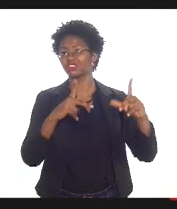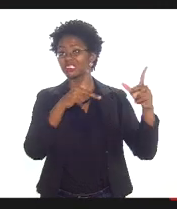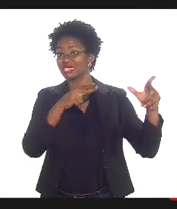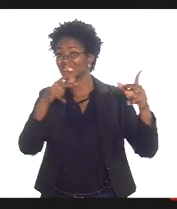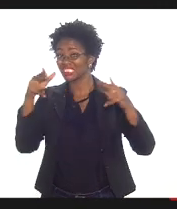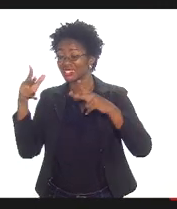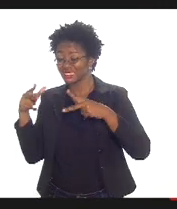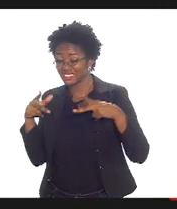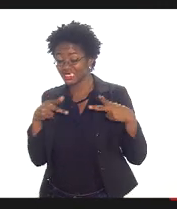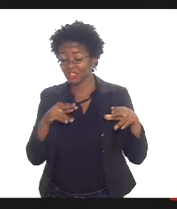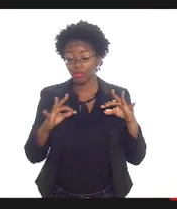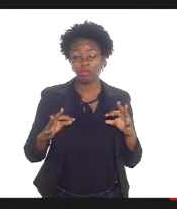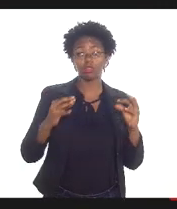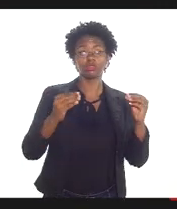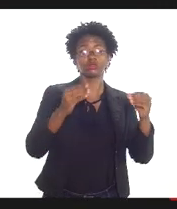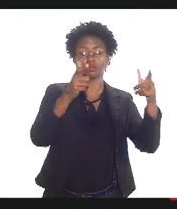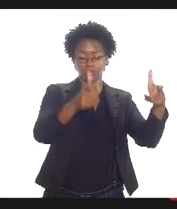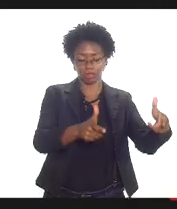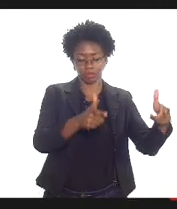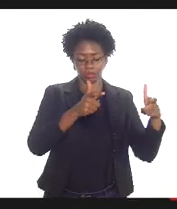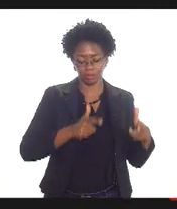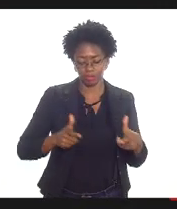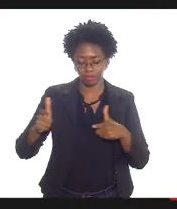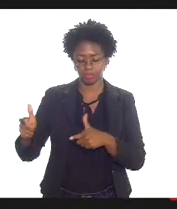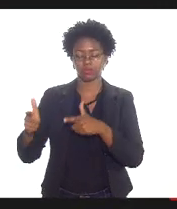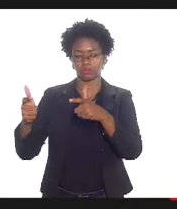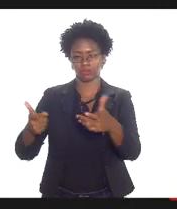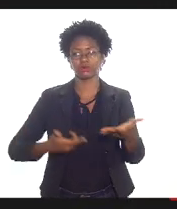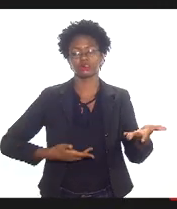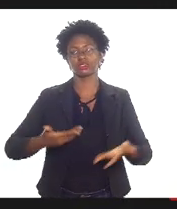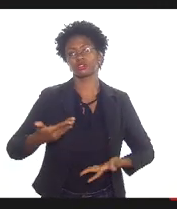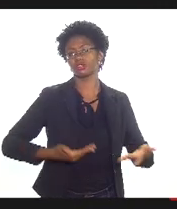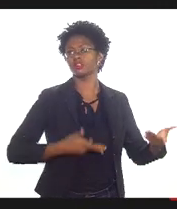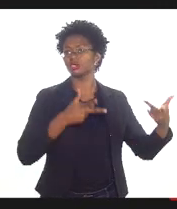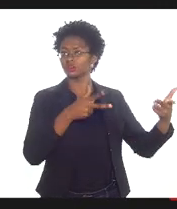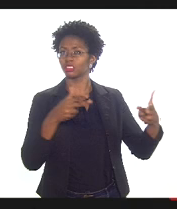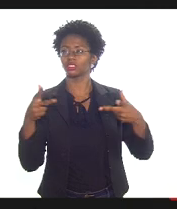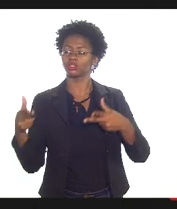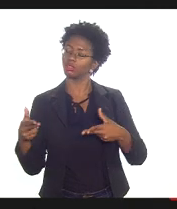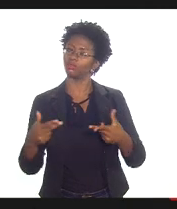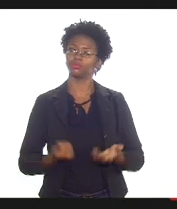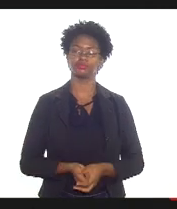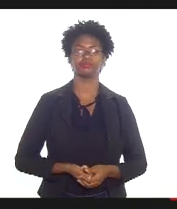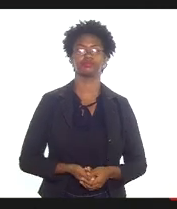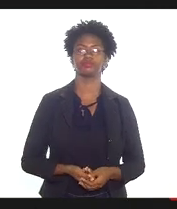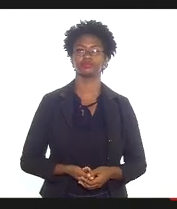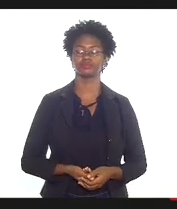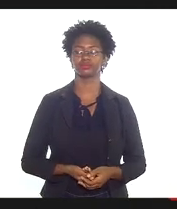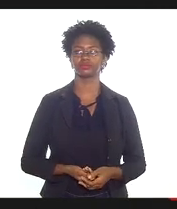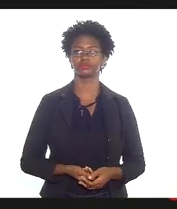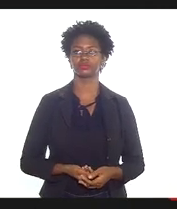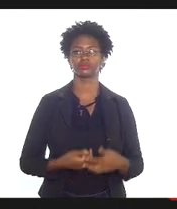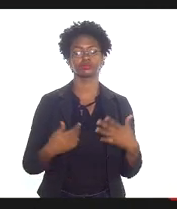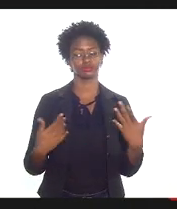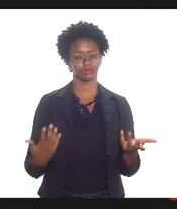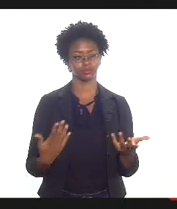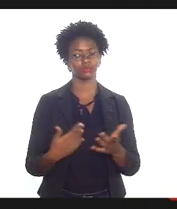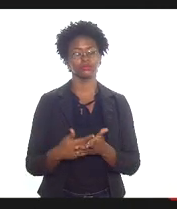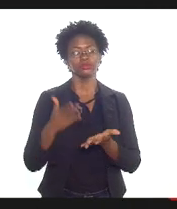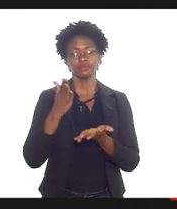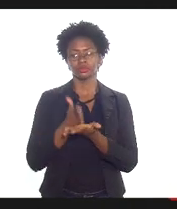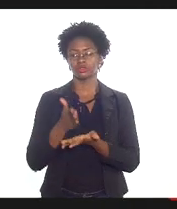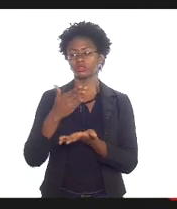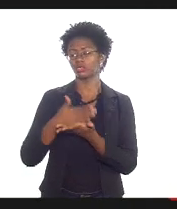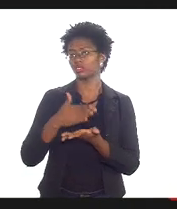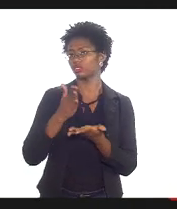todos aqueles campos que são servidos por esse mesmo duto. Tá? Como critério de rateio, ele